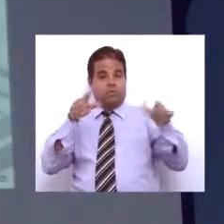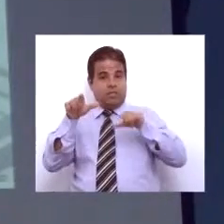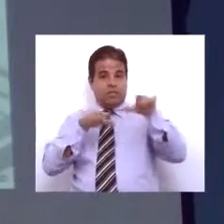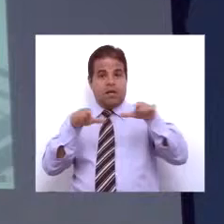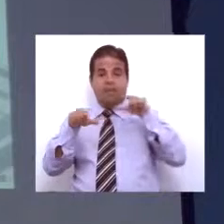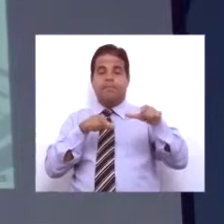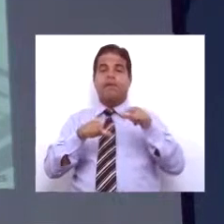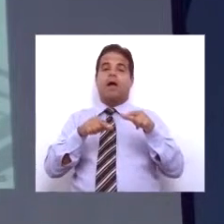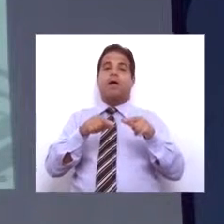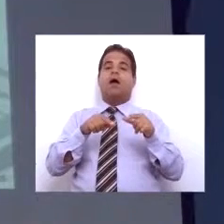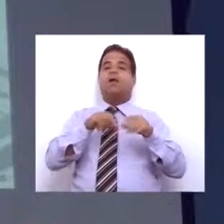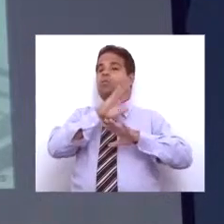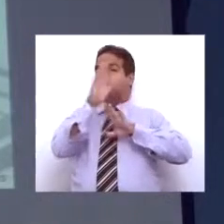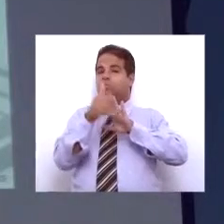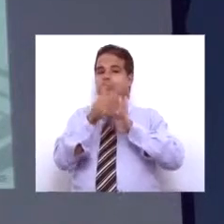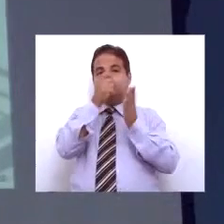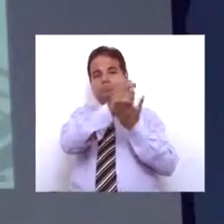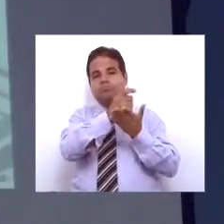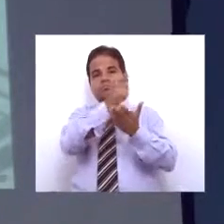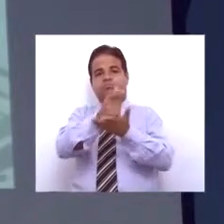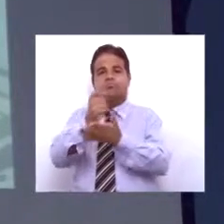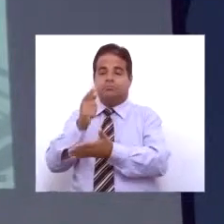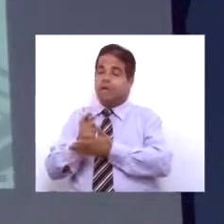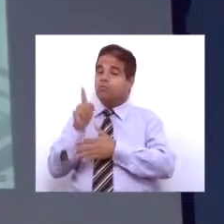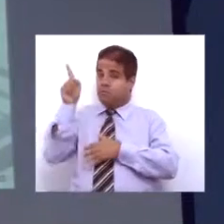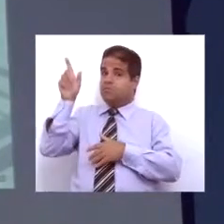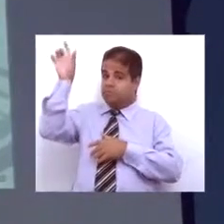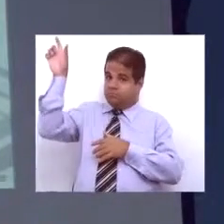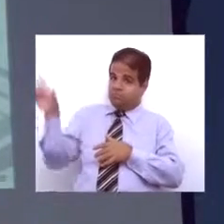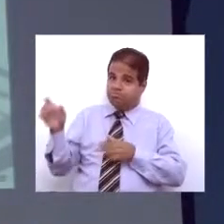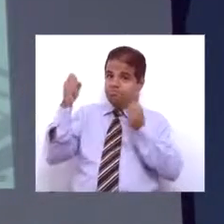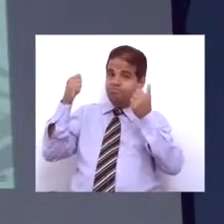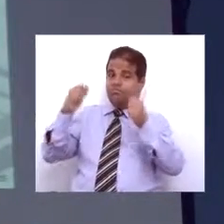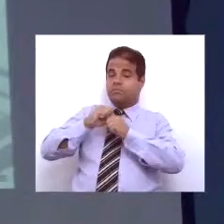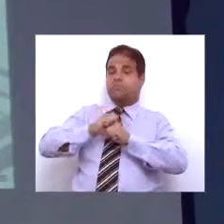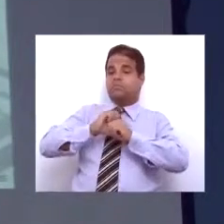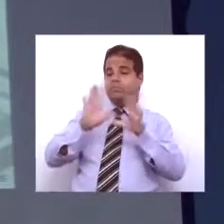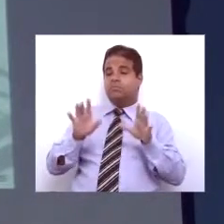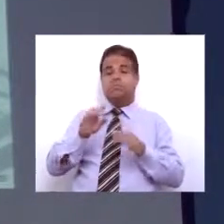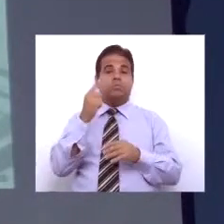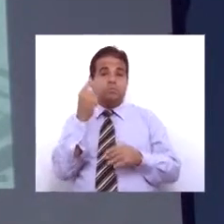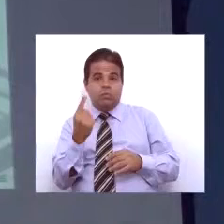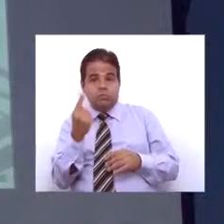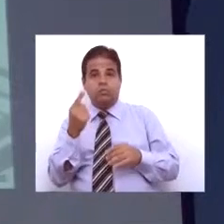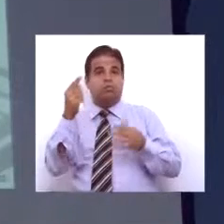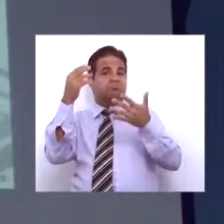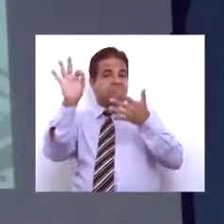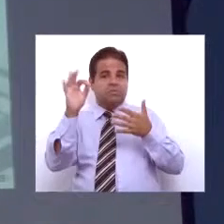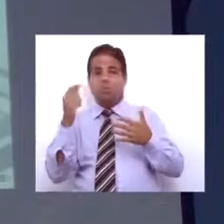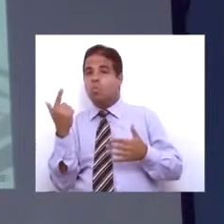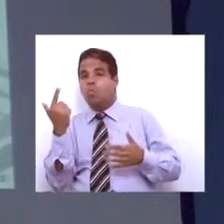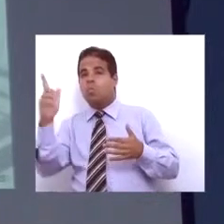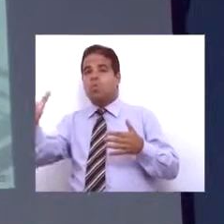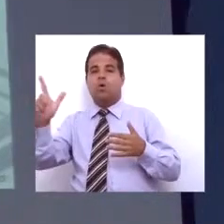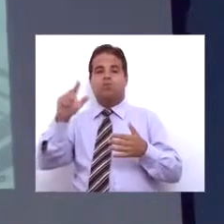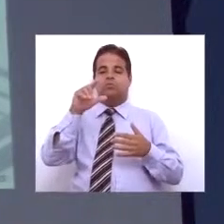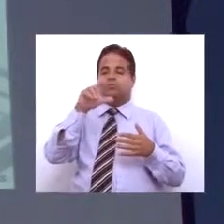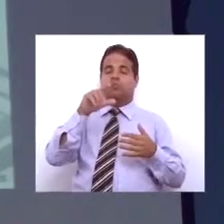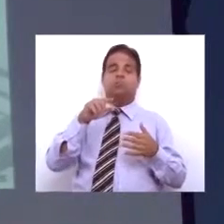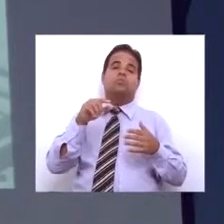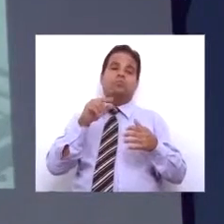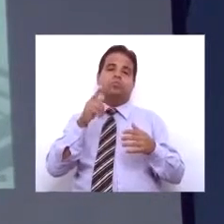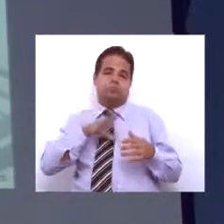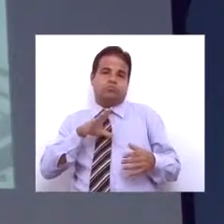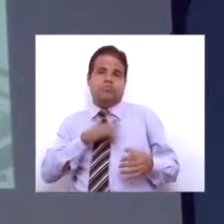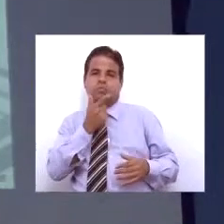recursos pagos então aqui também demonstrado que seja em um critério ou seja em outro critério o município